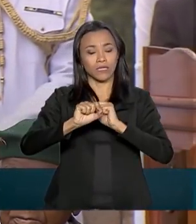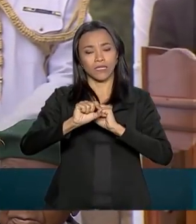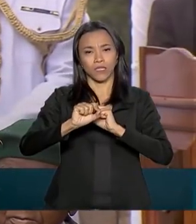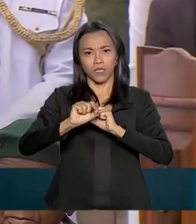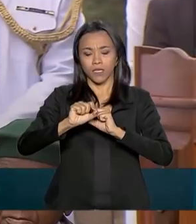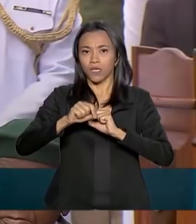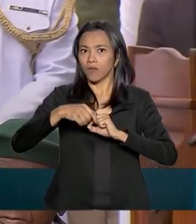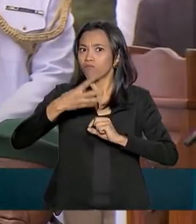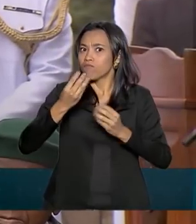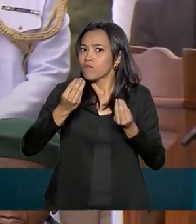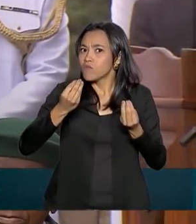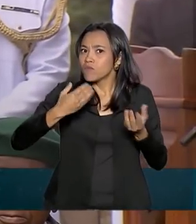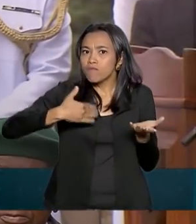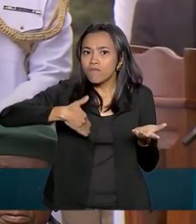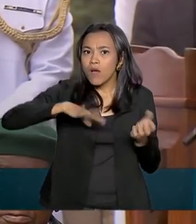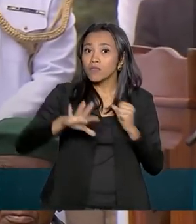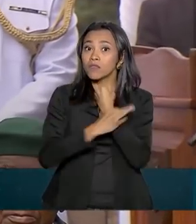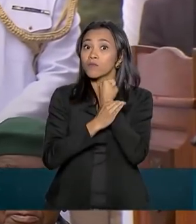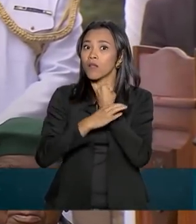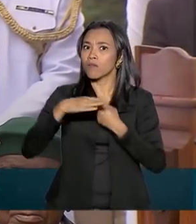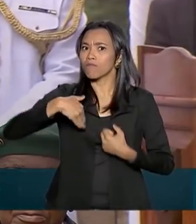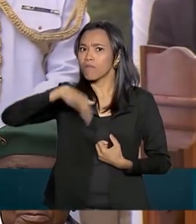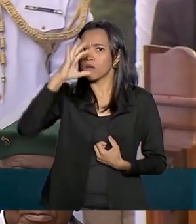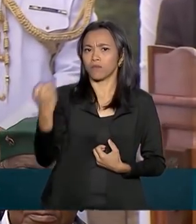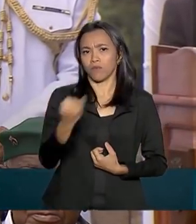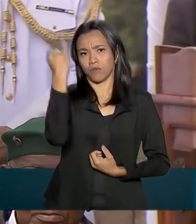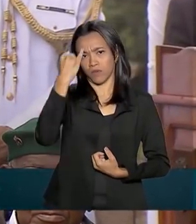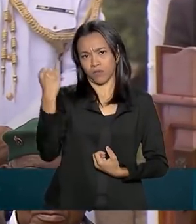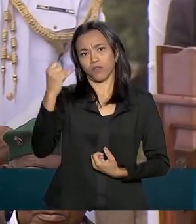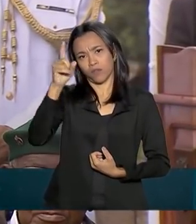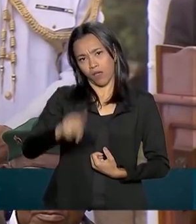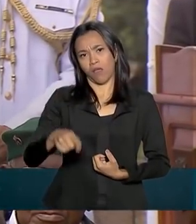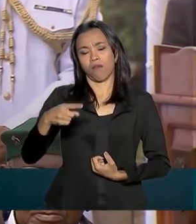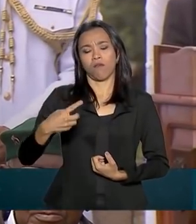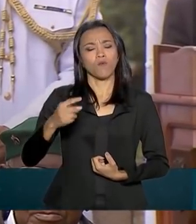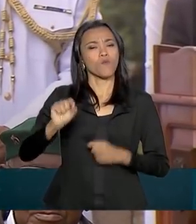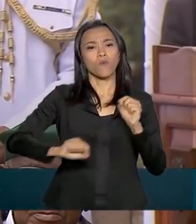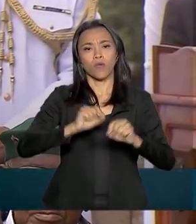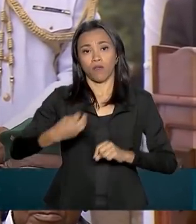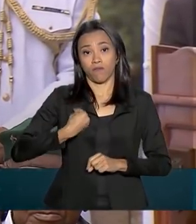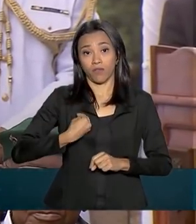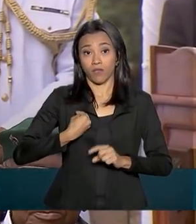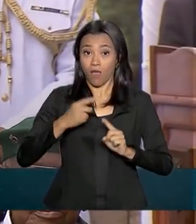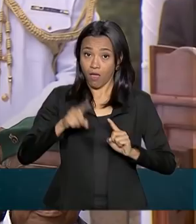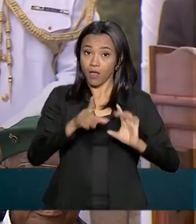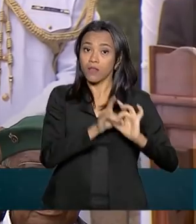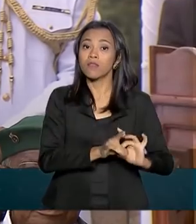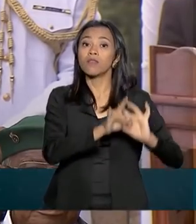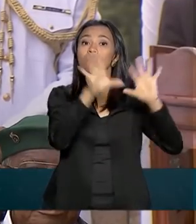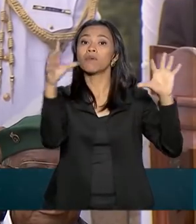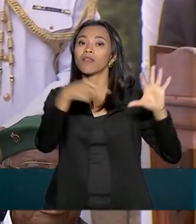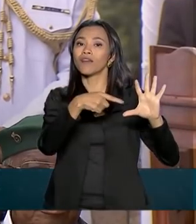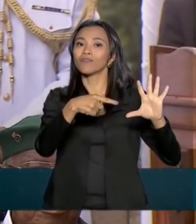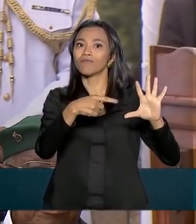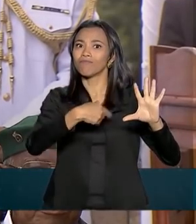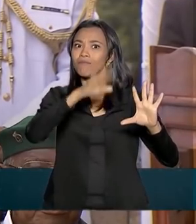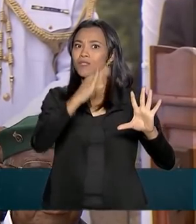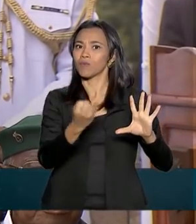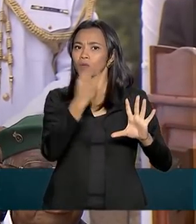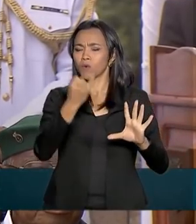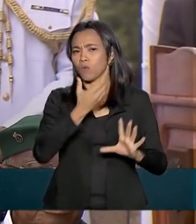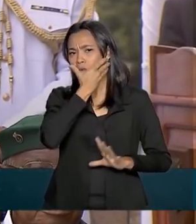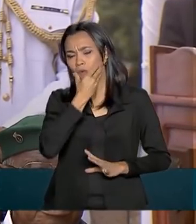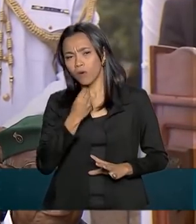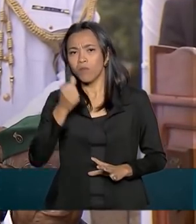muito mais importante que a nossa vida é a nossa liberdade a um homem ou uma mulher